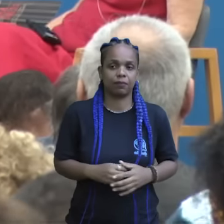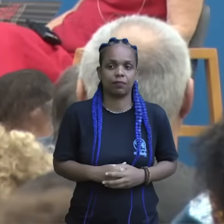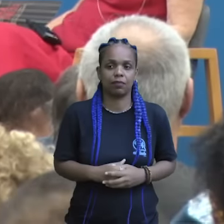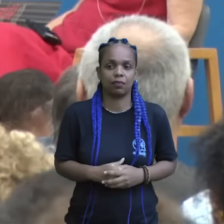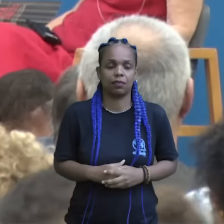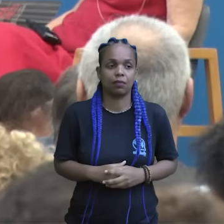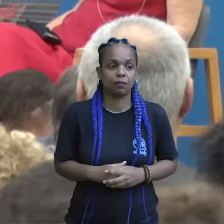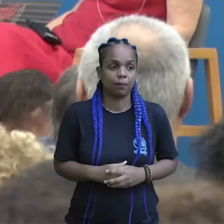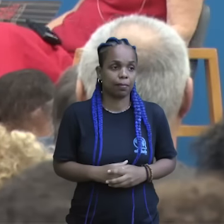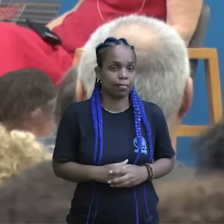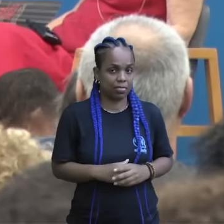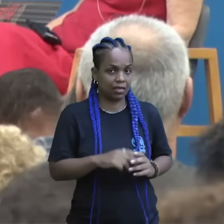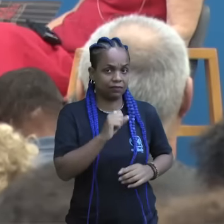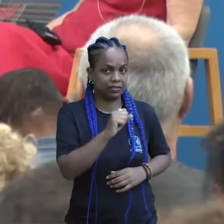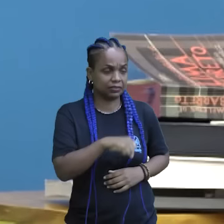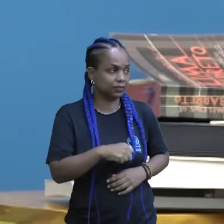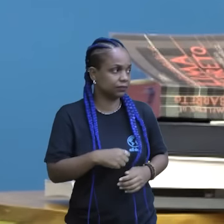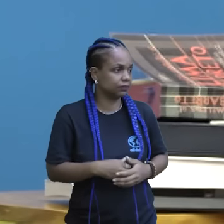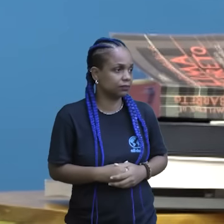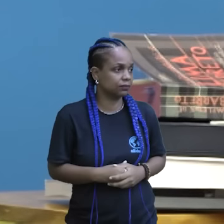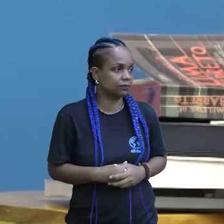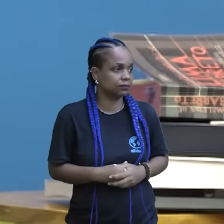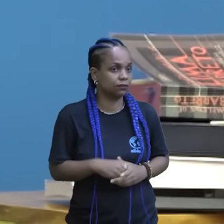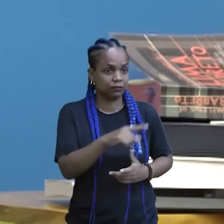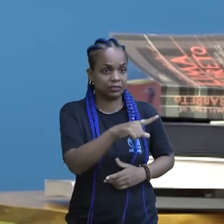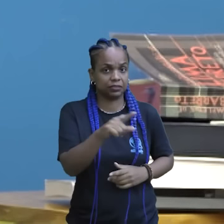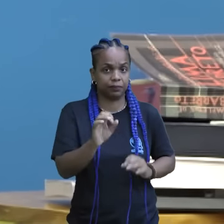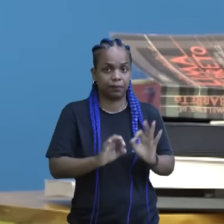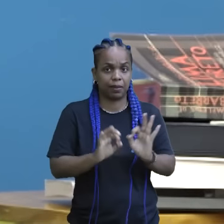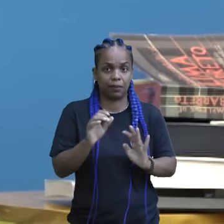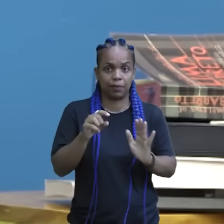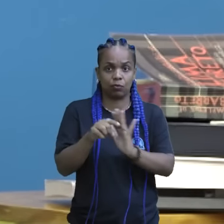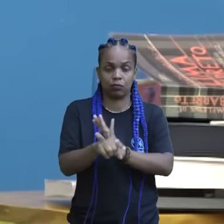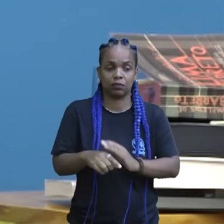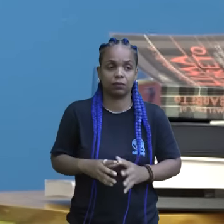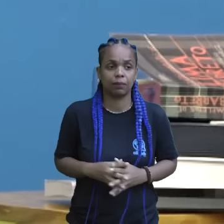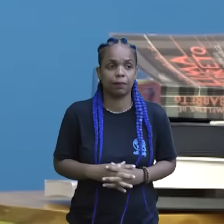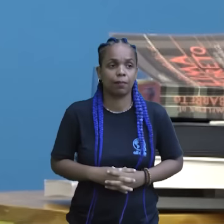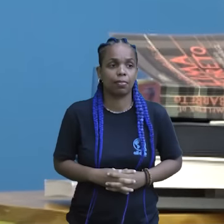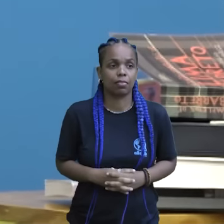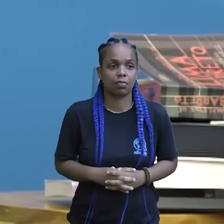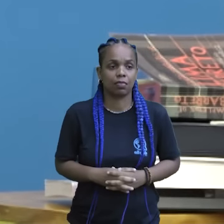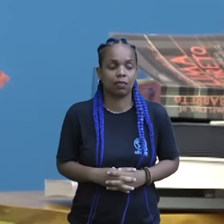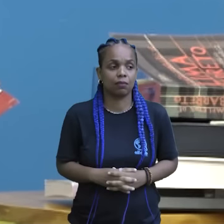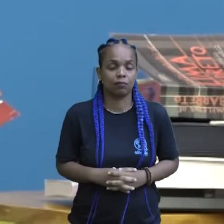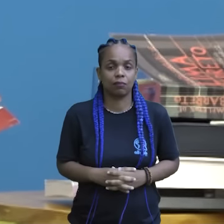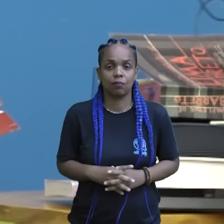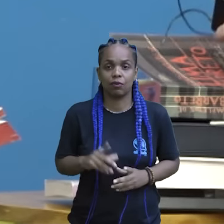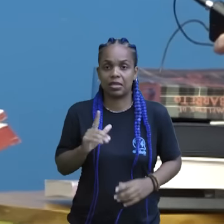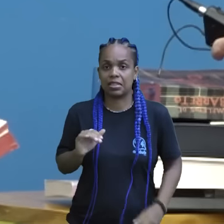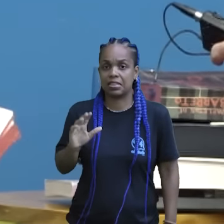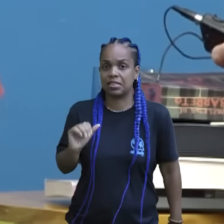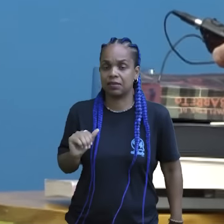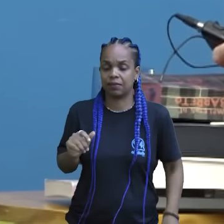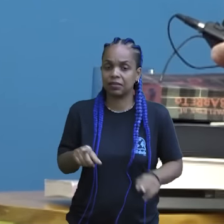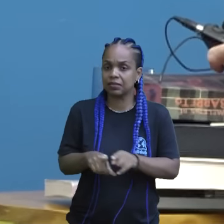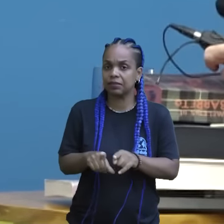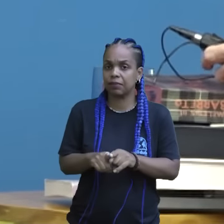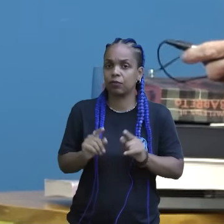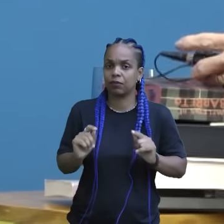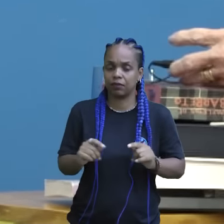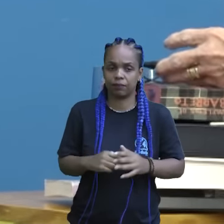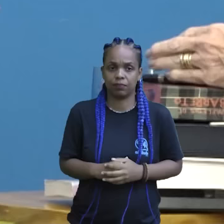Porque o Lima também ele desfazia muito do lugar do funcionário público, que é um outro lado muito bom dele. Eu